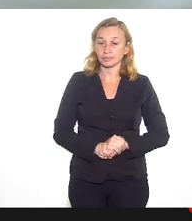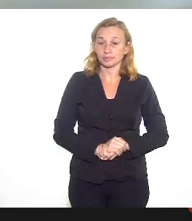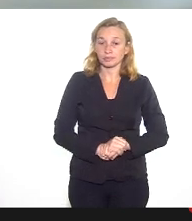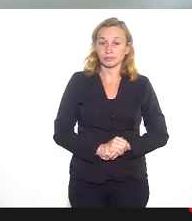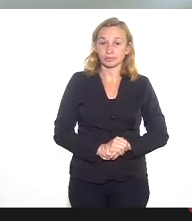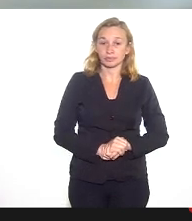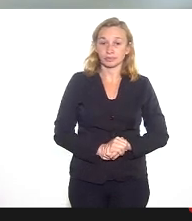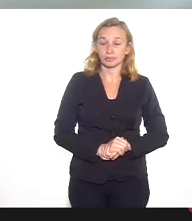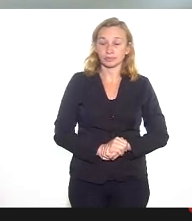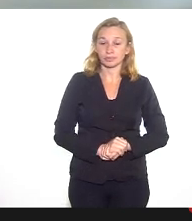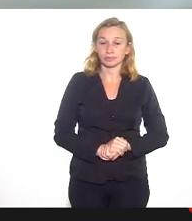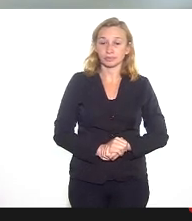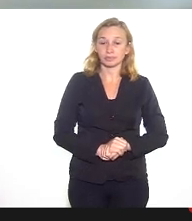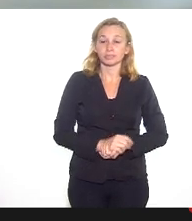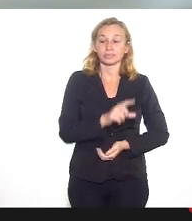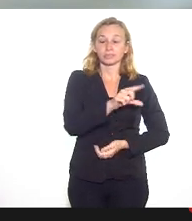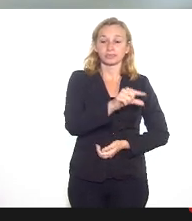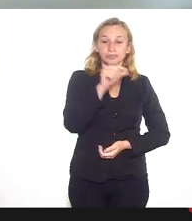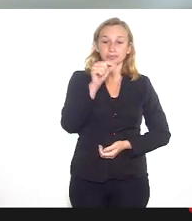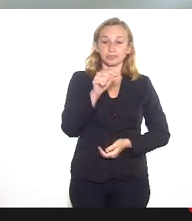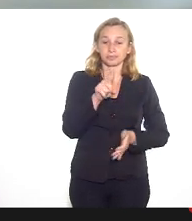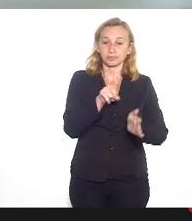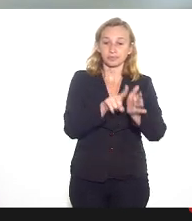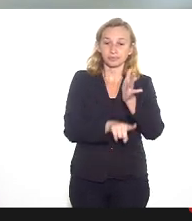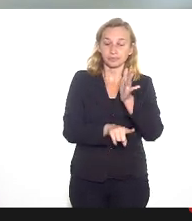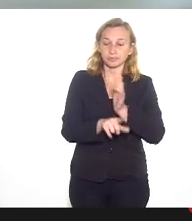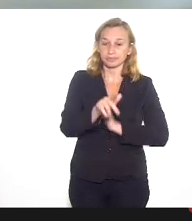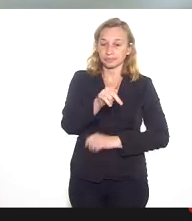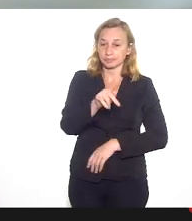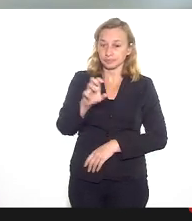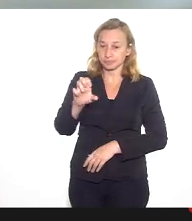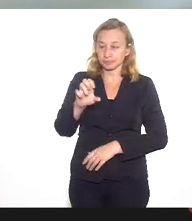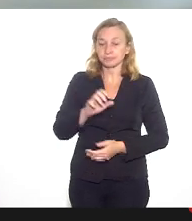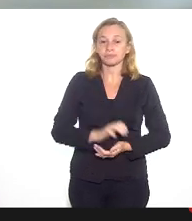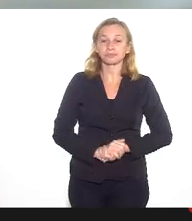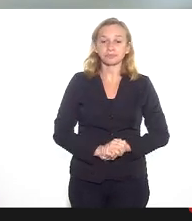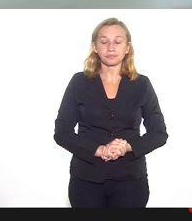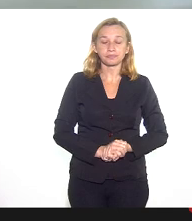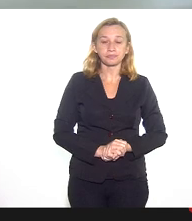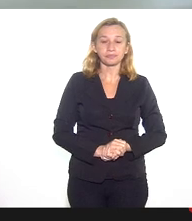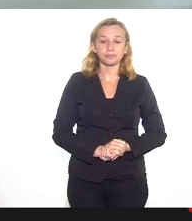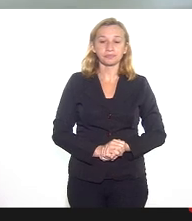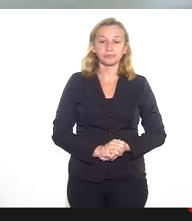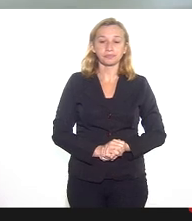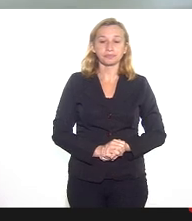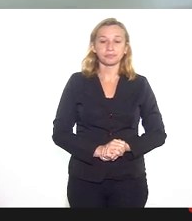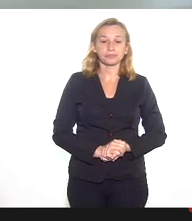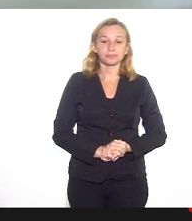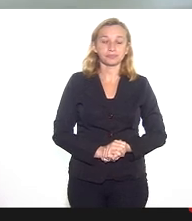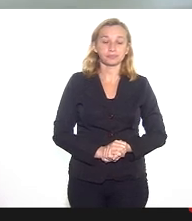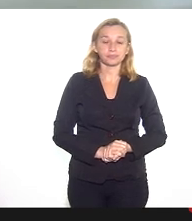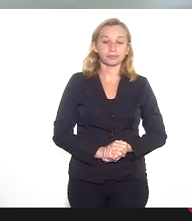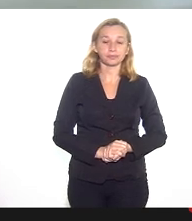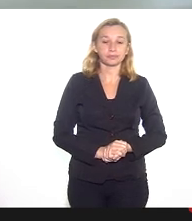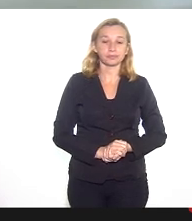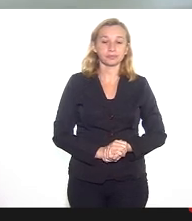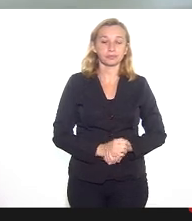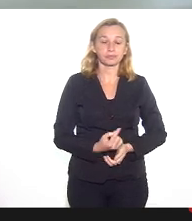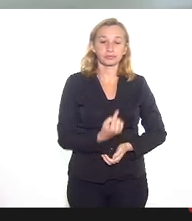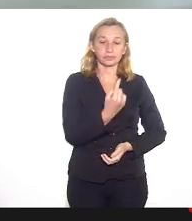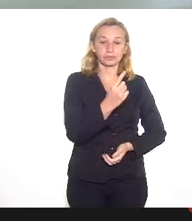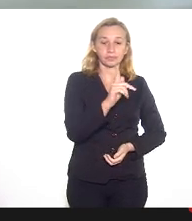decida fazer um abatimento de PE fruto da depreciação de uma plataforma